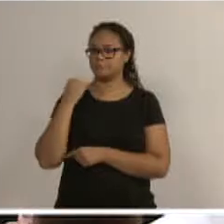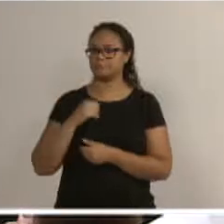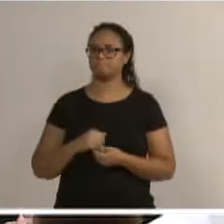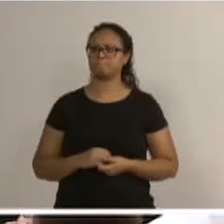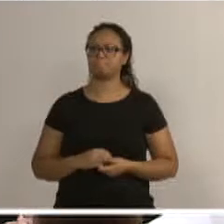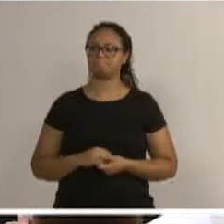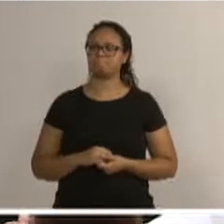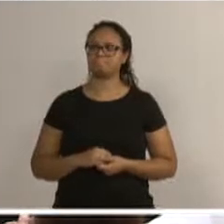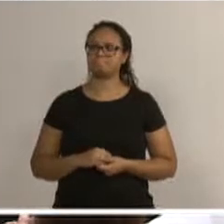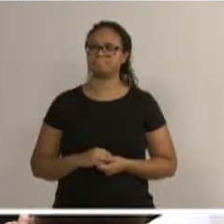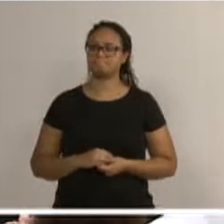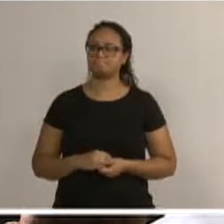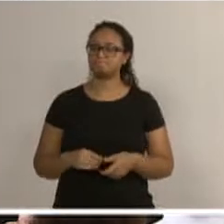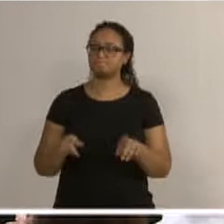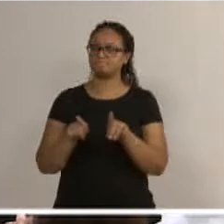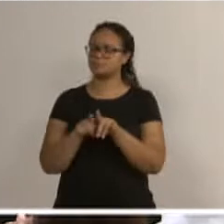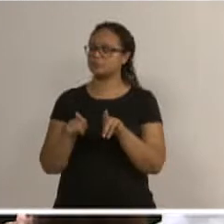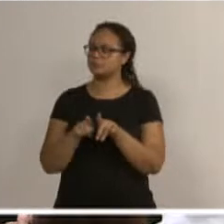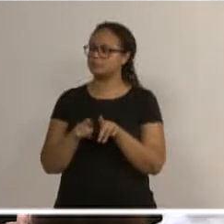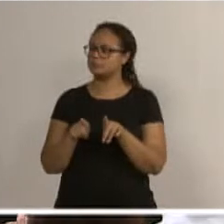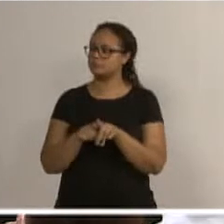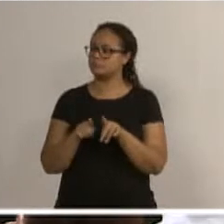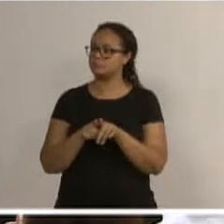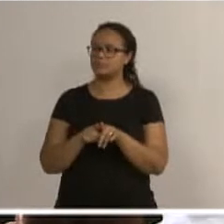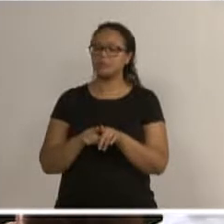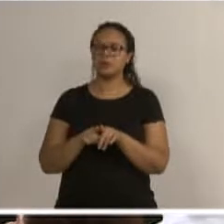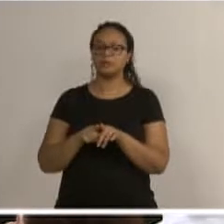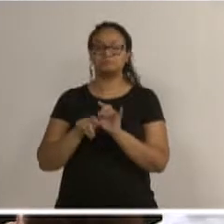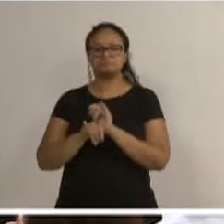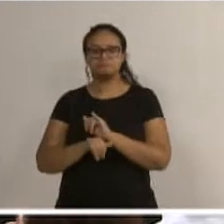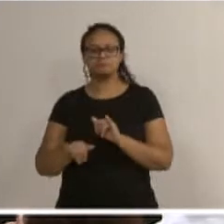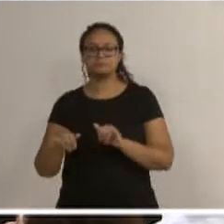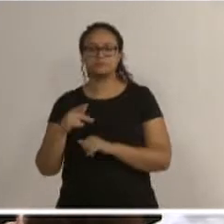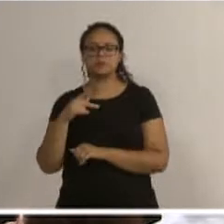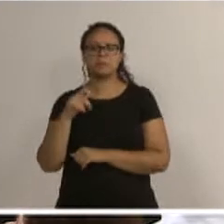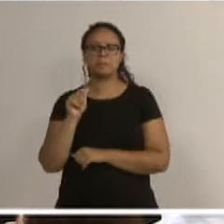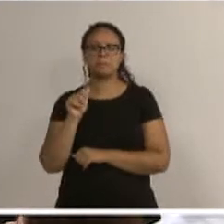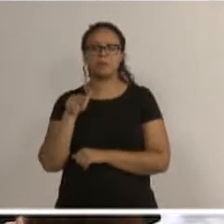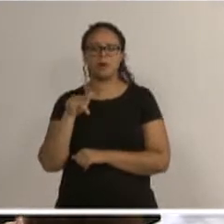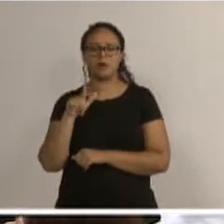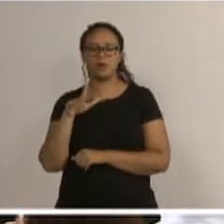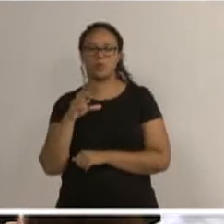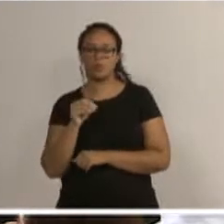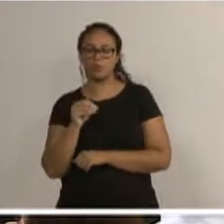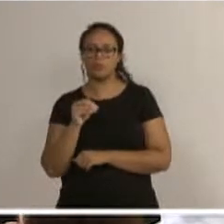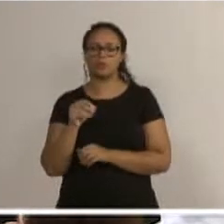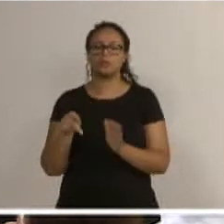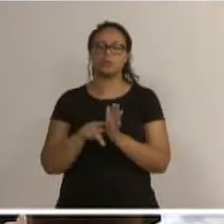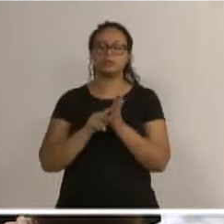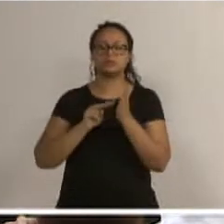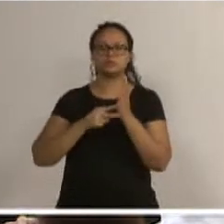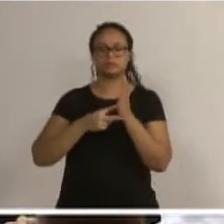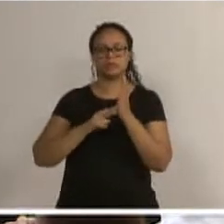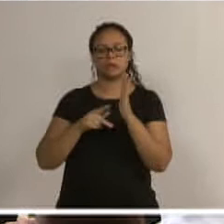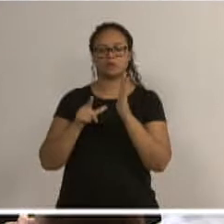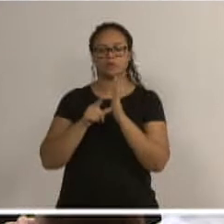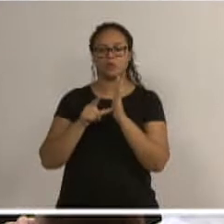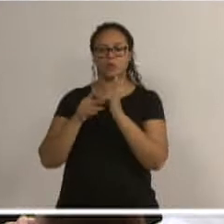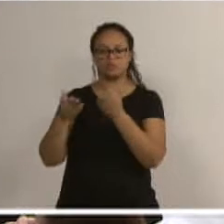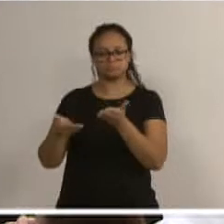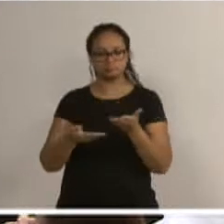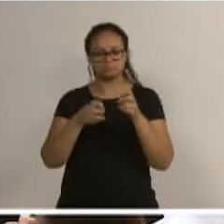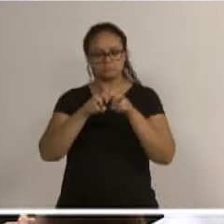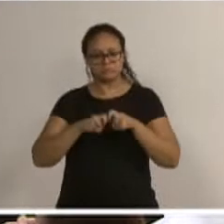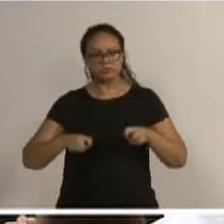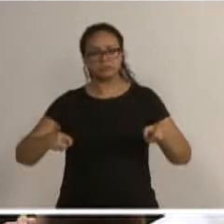importante. Registrar também a presença do senhor Paulo Nicoletti, do Cine Lojas, e convido para sentar aqui à mesa. E